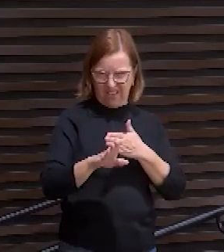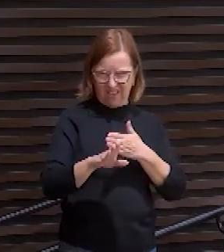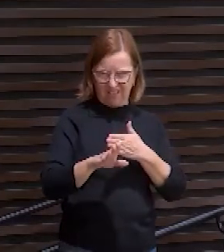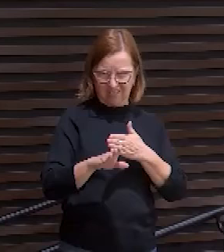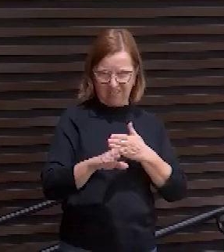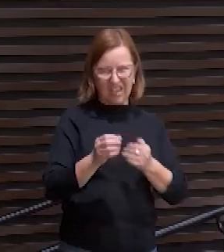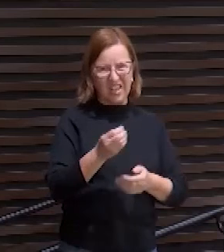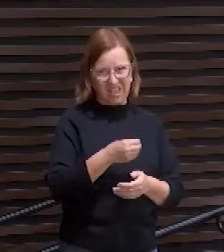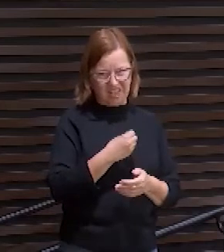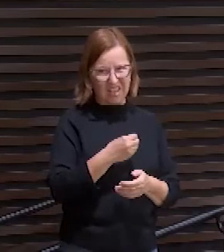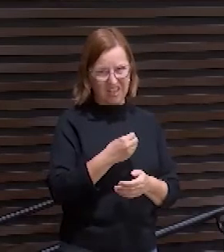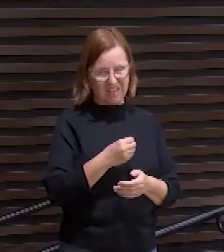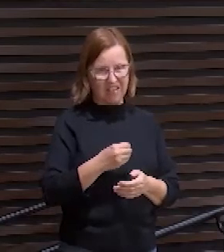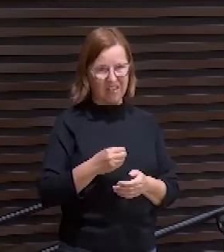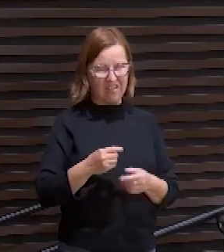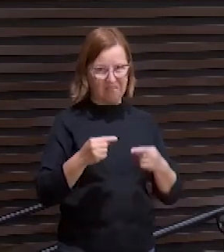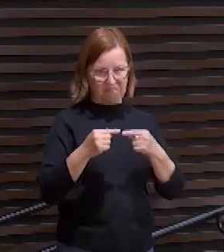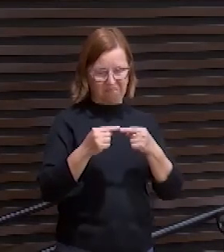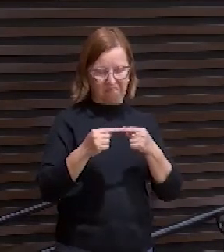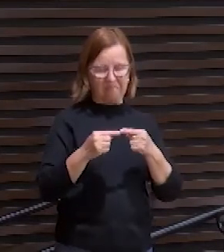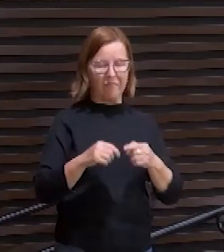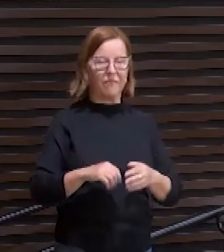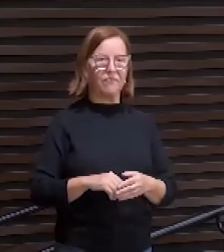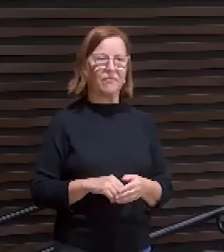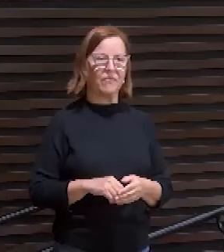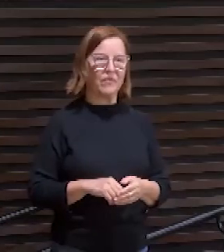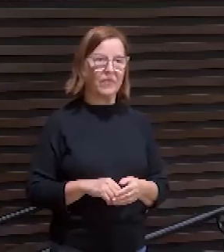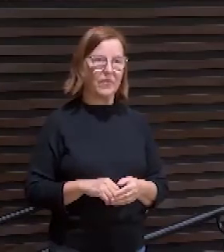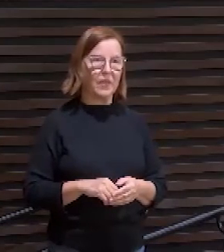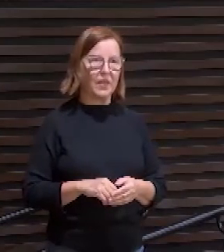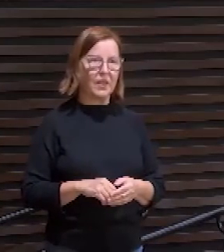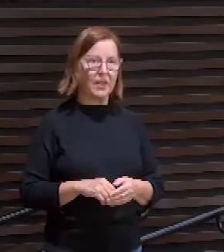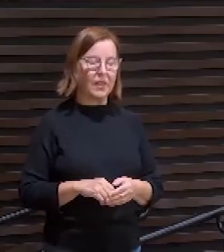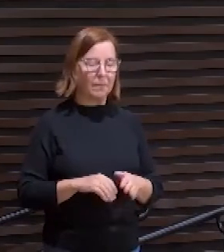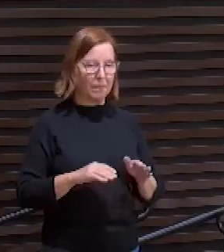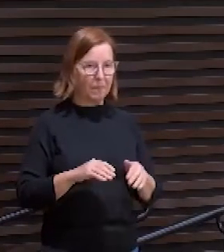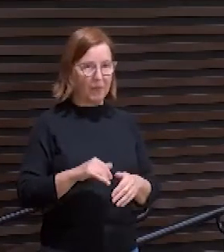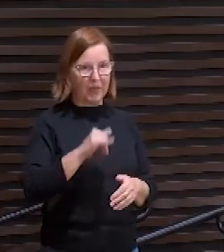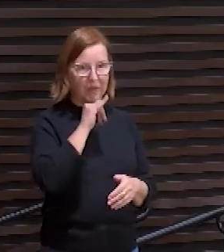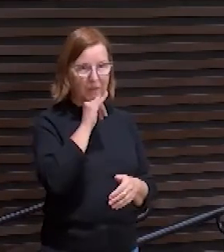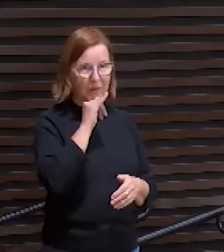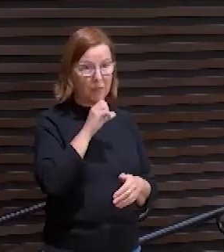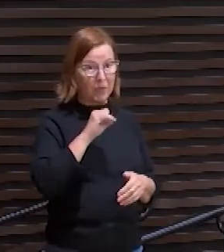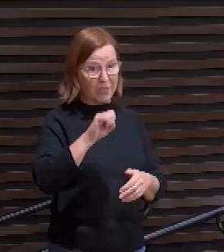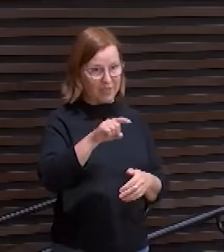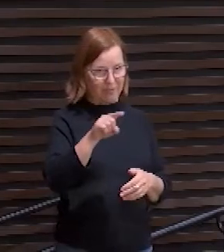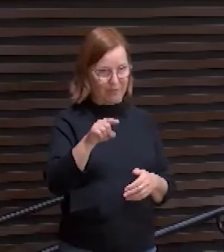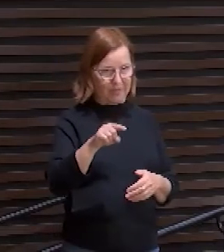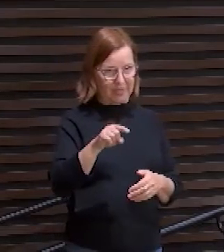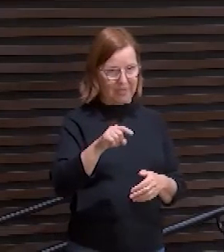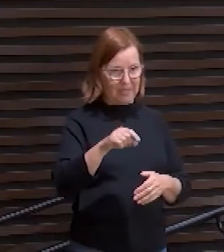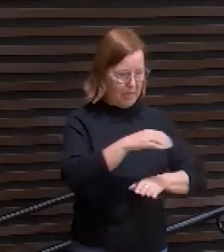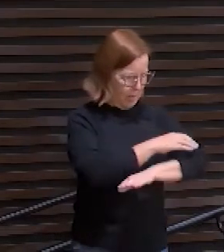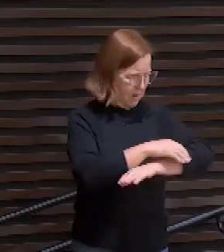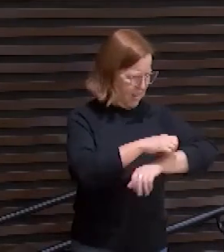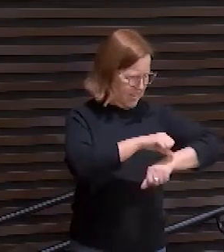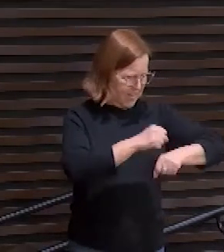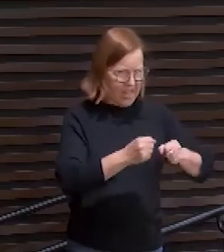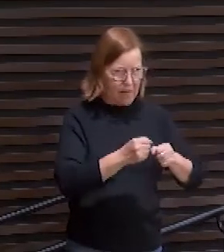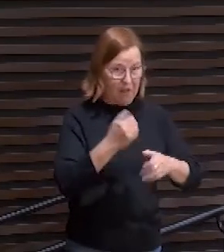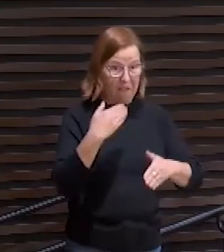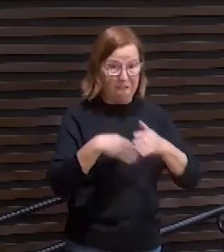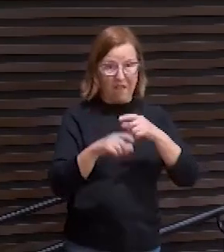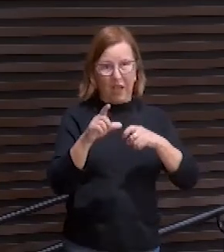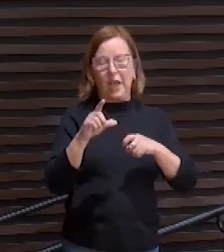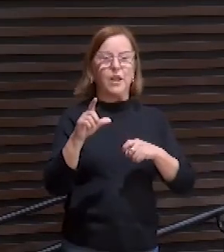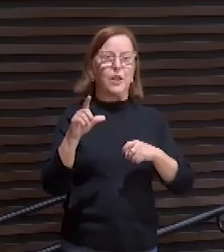Eu gosto de usar a questão do raio-x. Quando você fratura um braço, você vai até o médico vai falar, vai lá, Fernando, e faz um